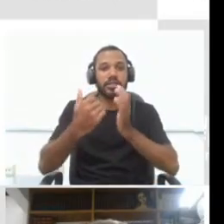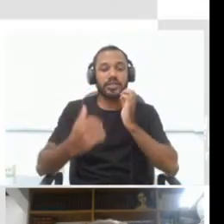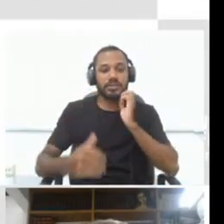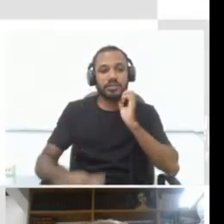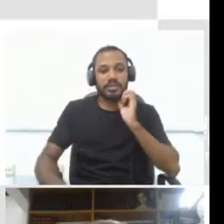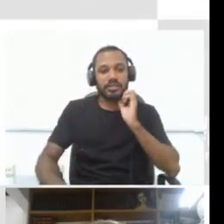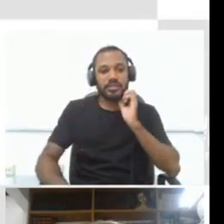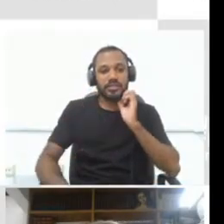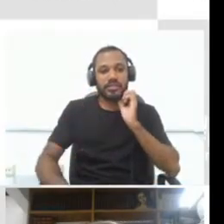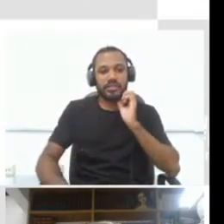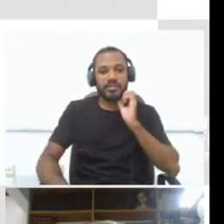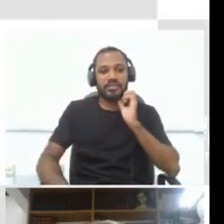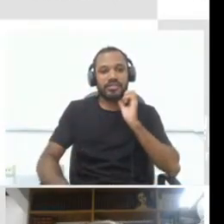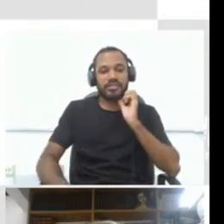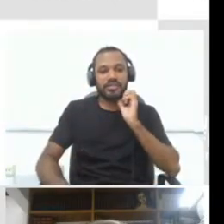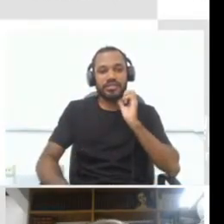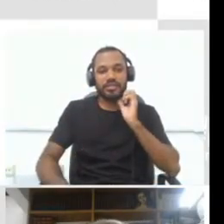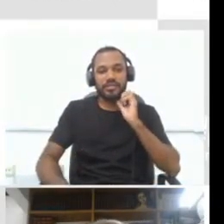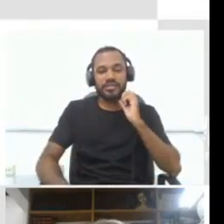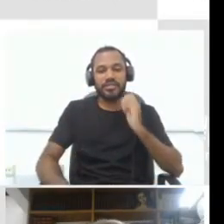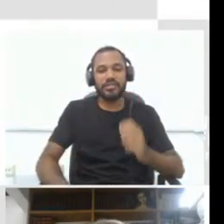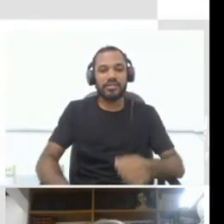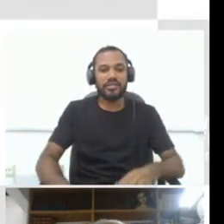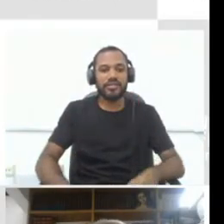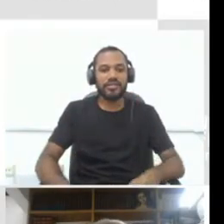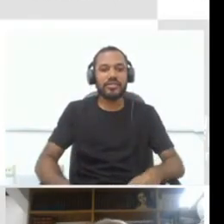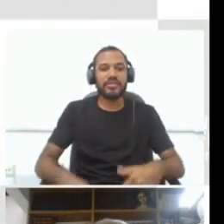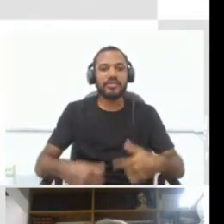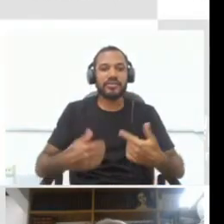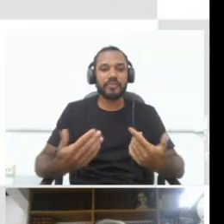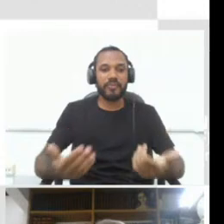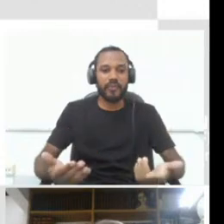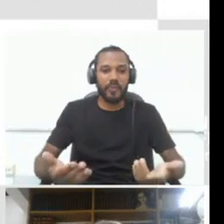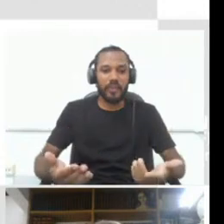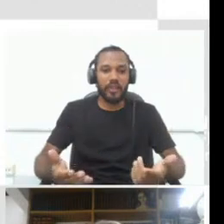maneira brutal isso, e aqui isso não